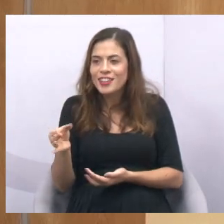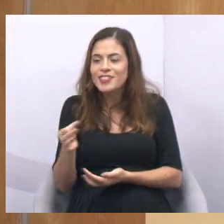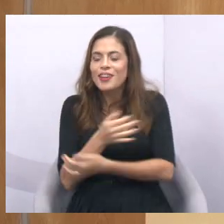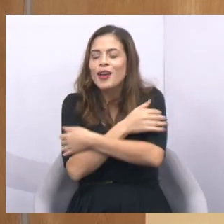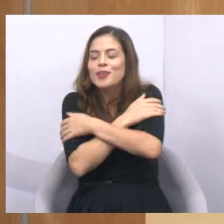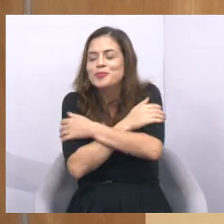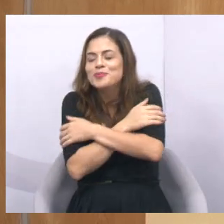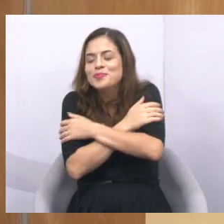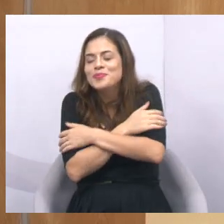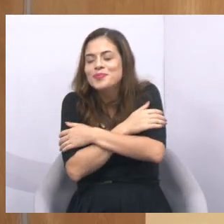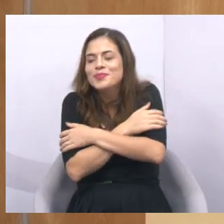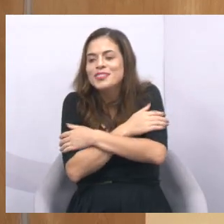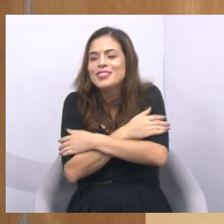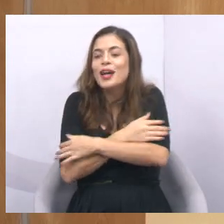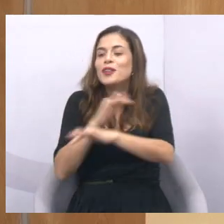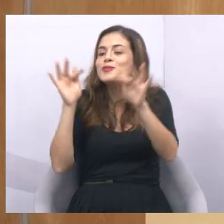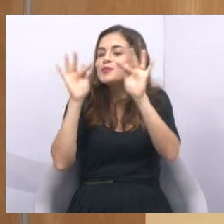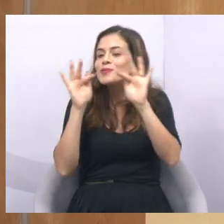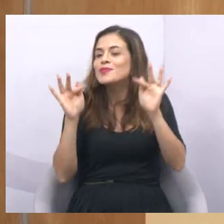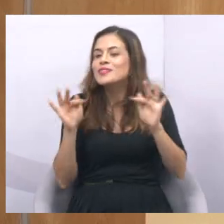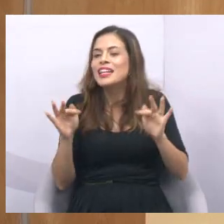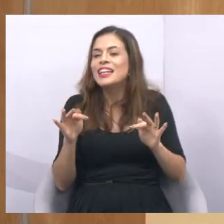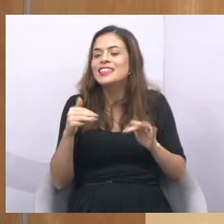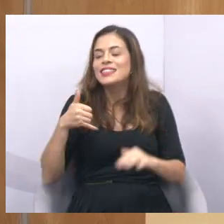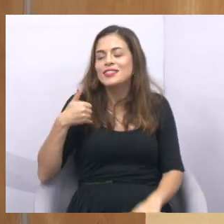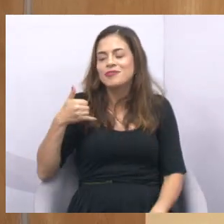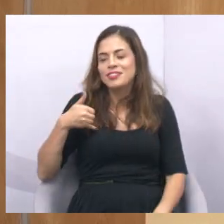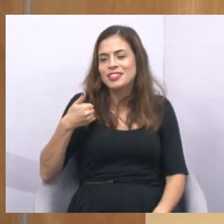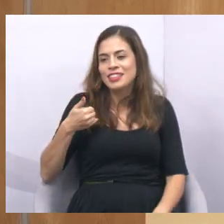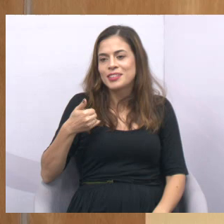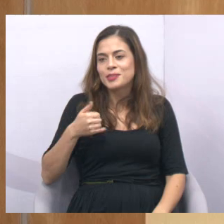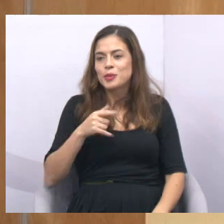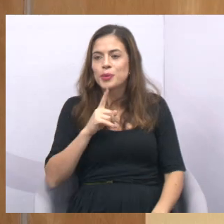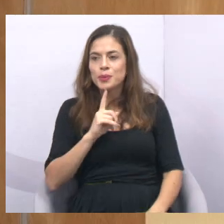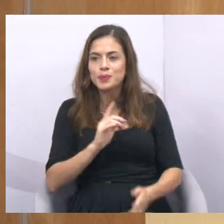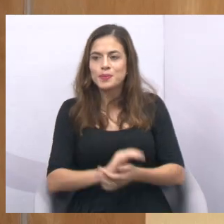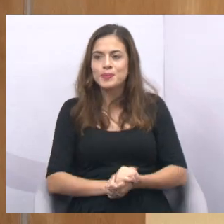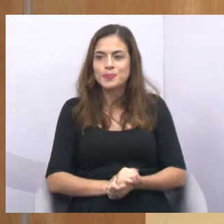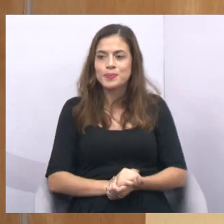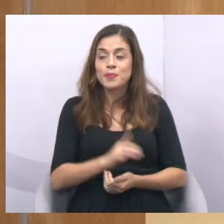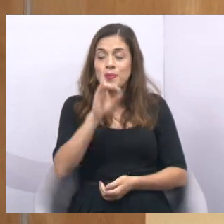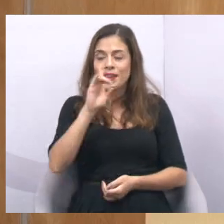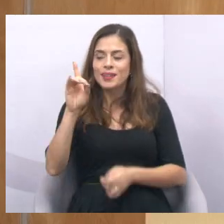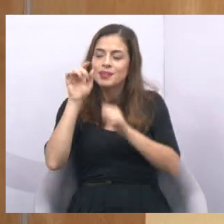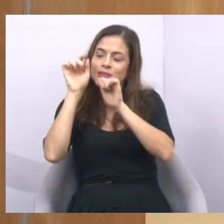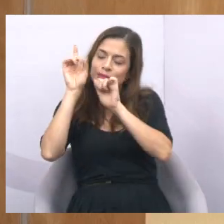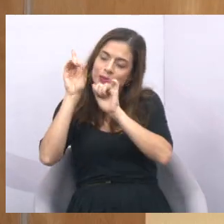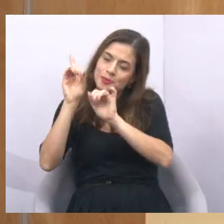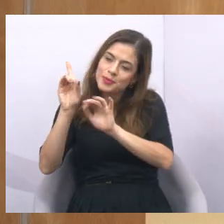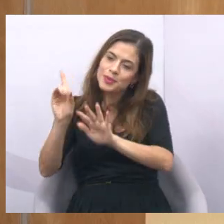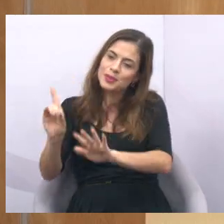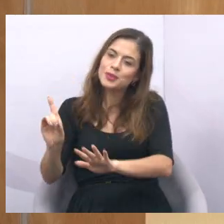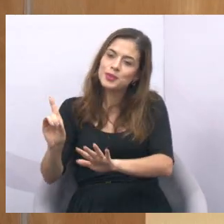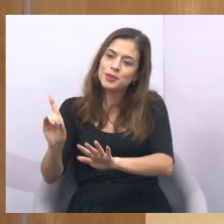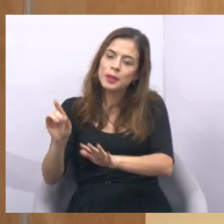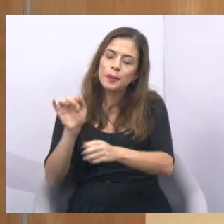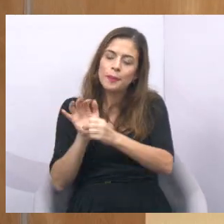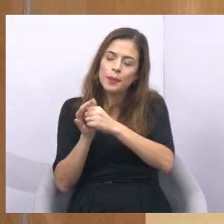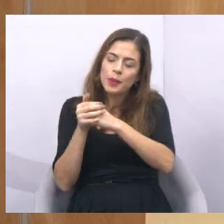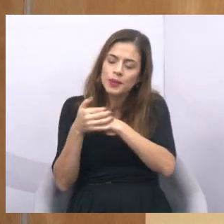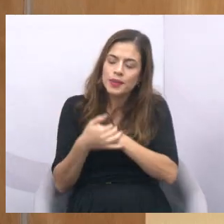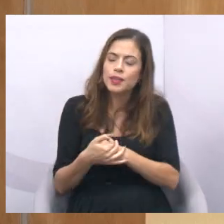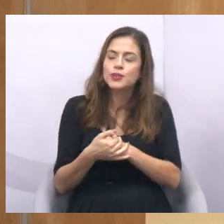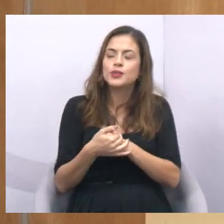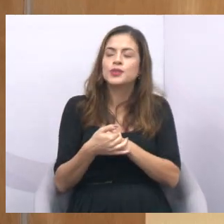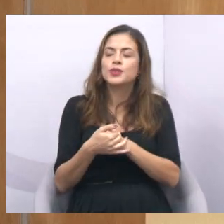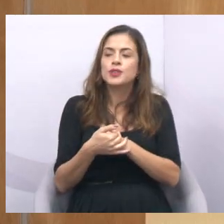fraternal abraço e feliz aniversário. Edivar, que Deus abençoe, que Deus o proteja e que possamos